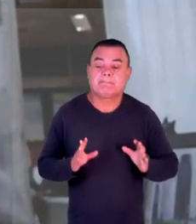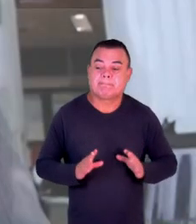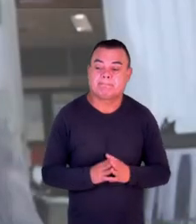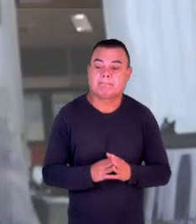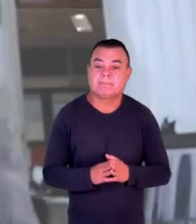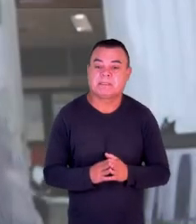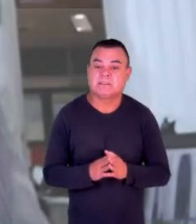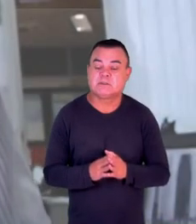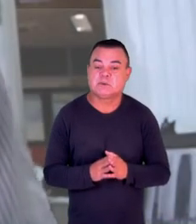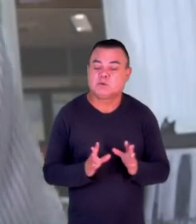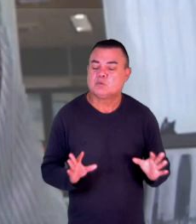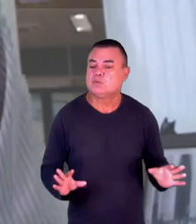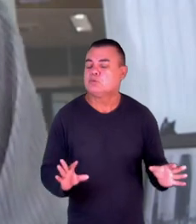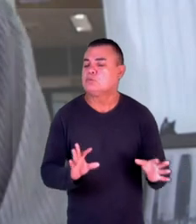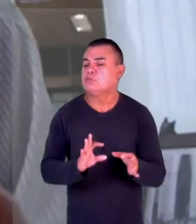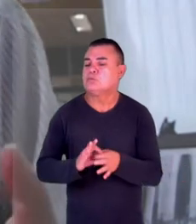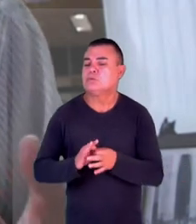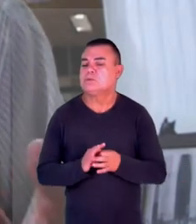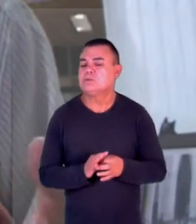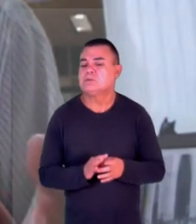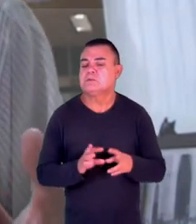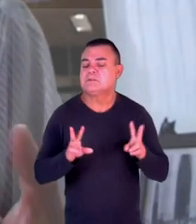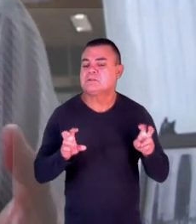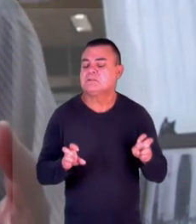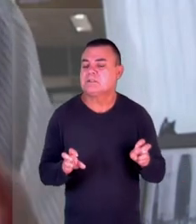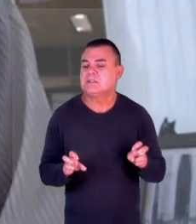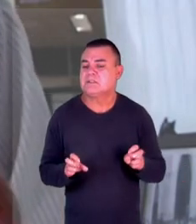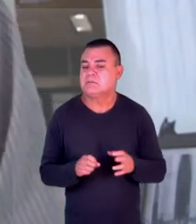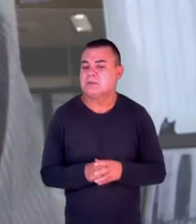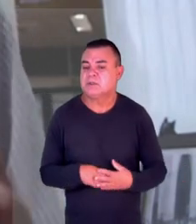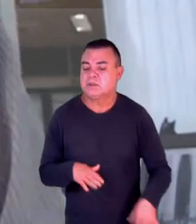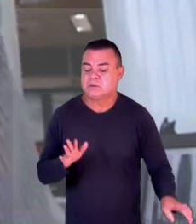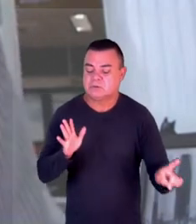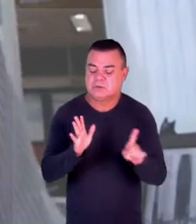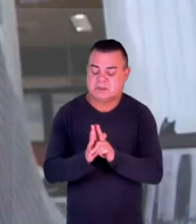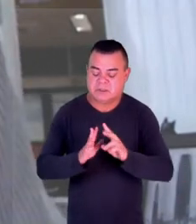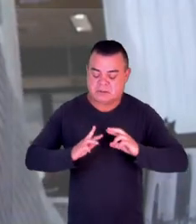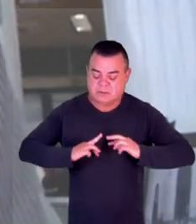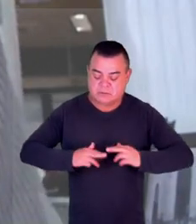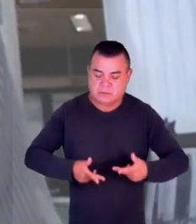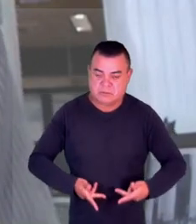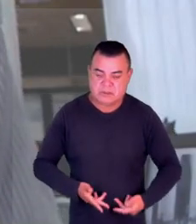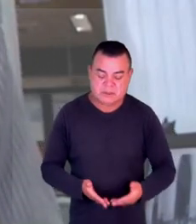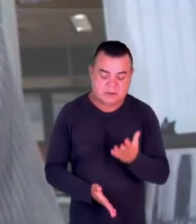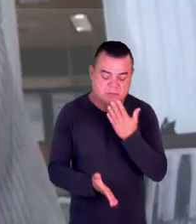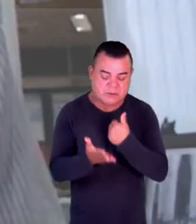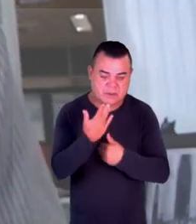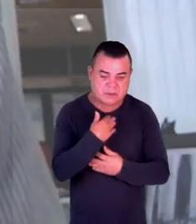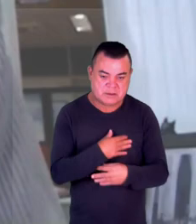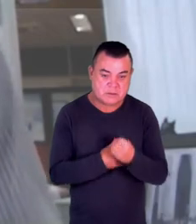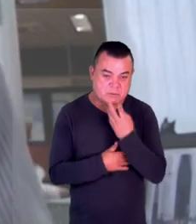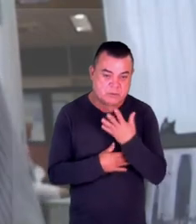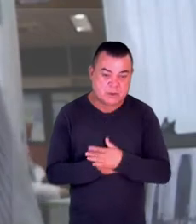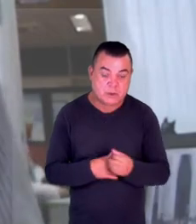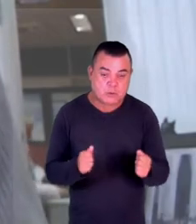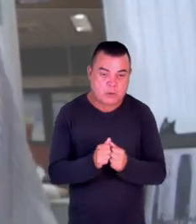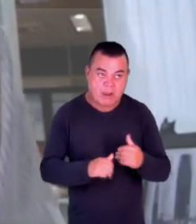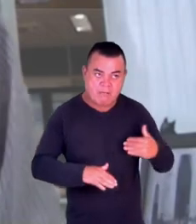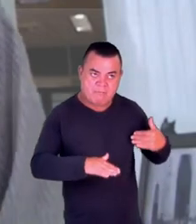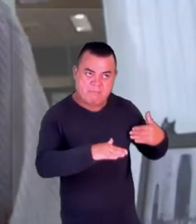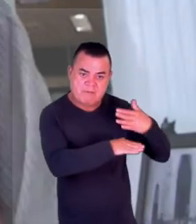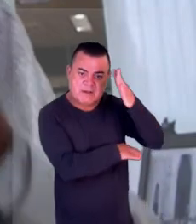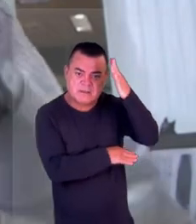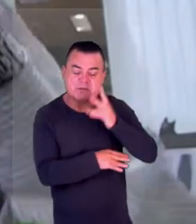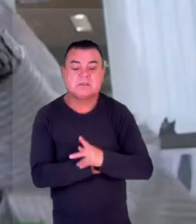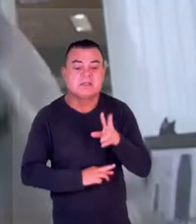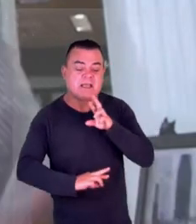da da né do direito humano Alimentação adequada com um avanço necessário em